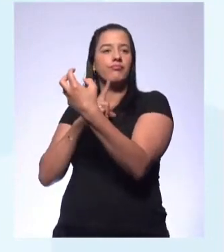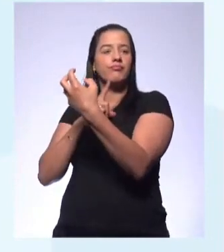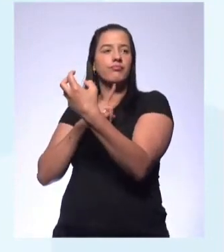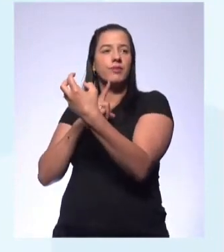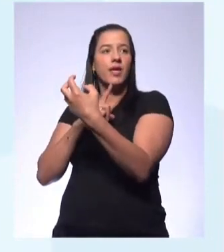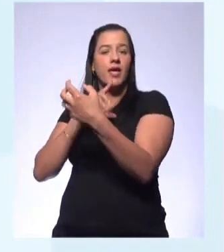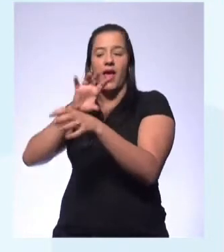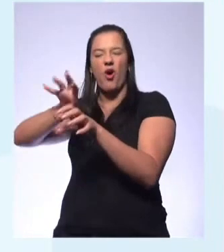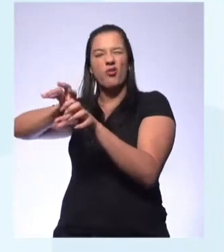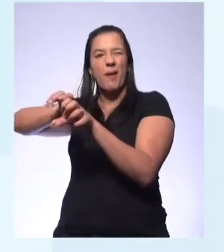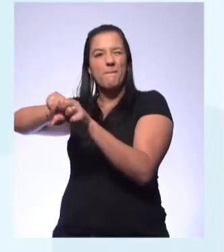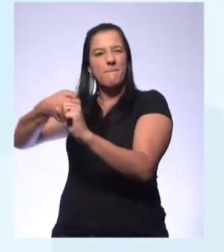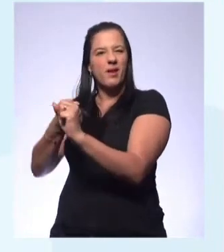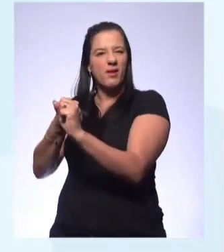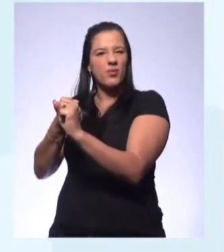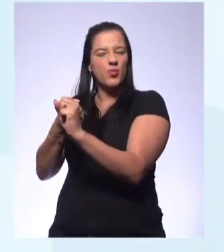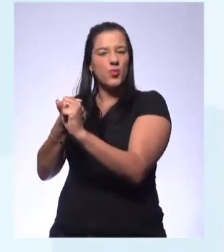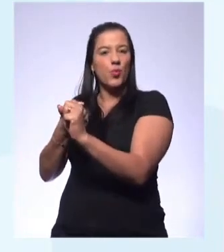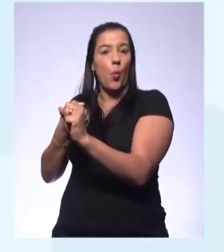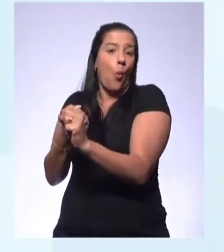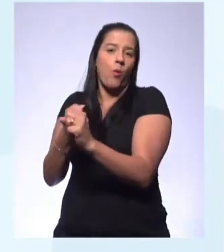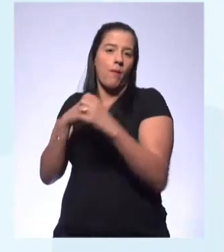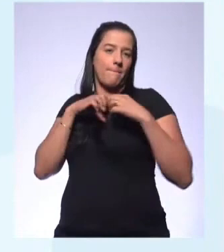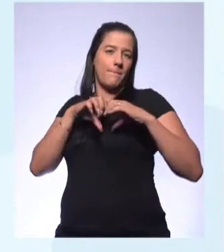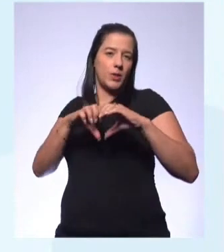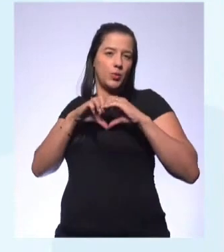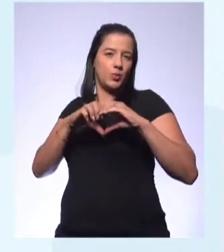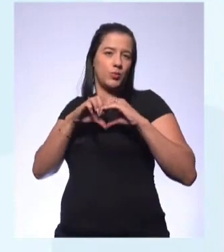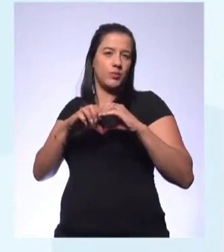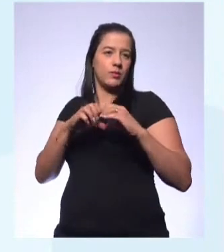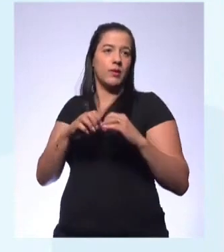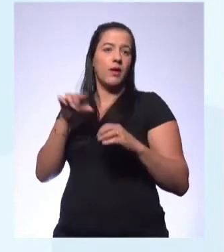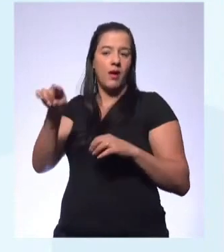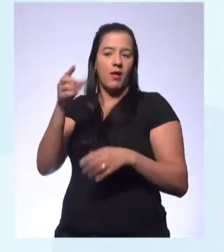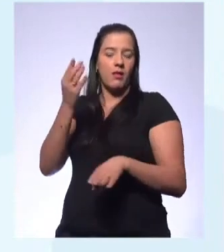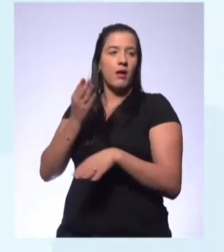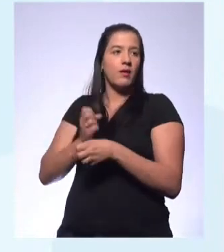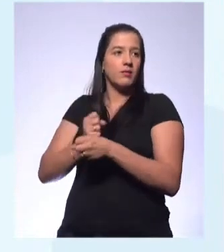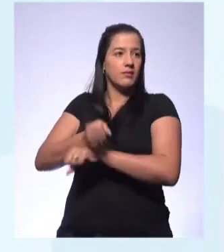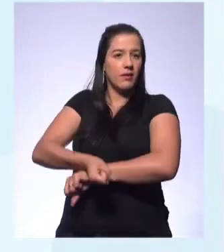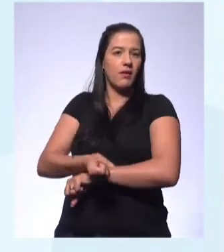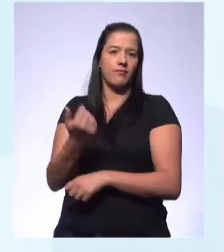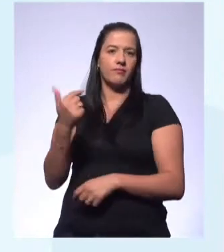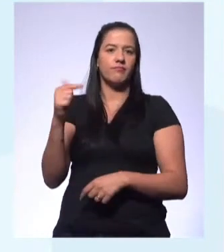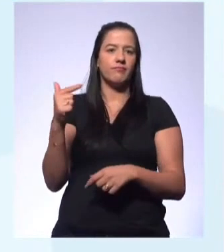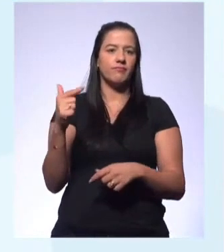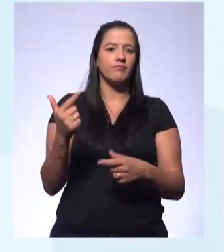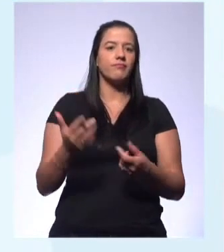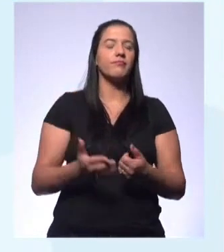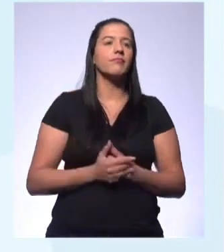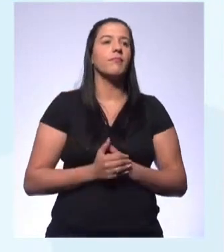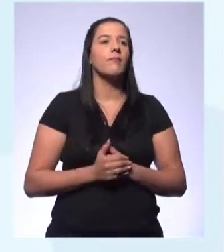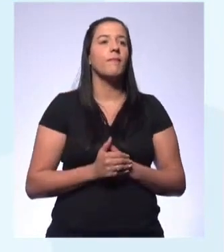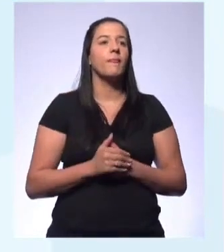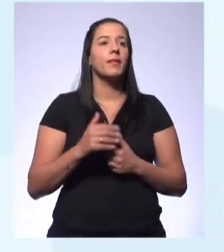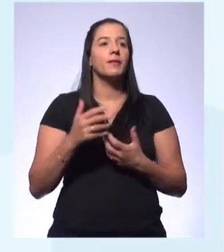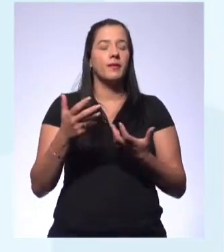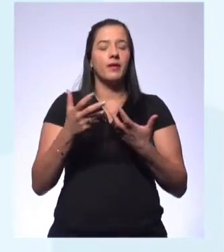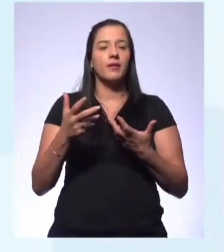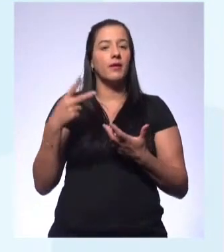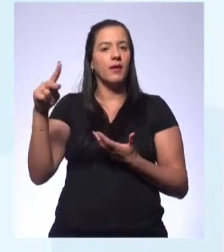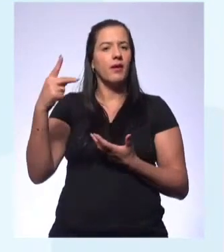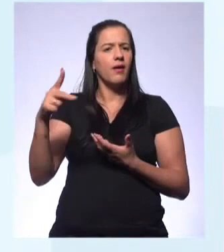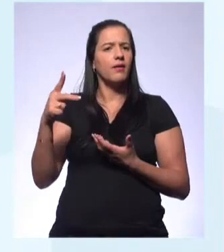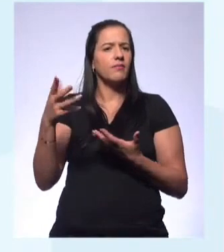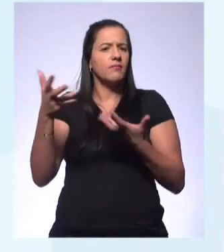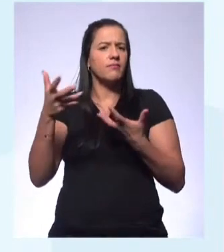laço. O cara tá De invisível, preso ele a está ela, preso a ela. apaixonado. Ou seja, ela não é escrava. Parece até uma vassalagem ali, né? Aquela Exatamente. do Ele é trovador. vassalo dela. Sim,